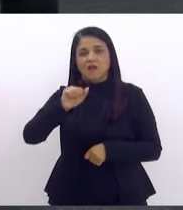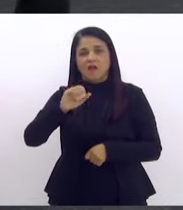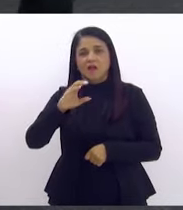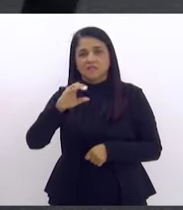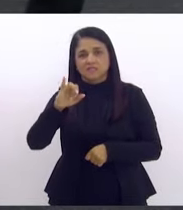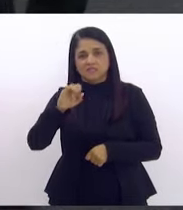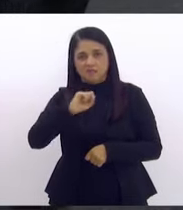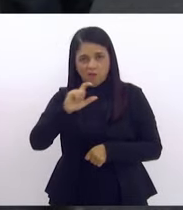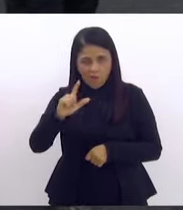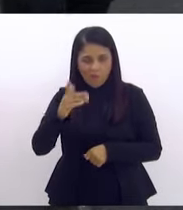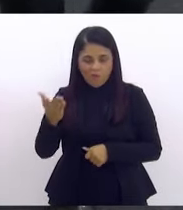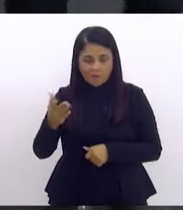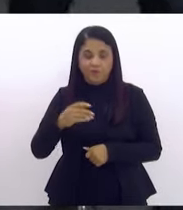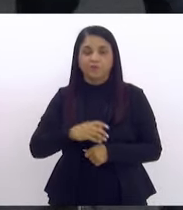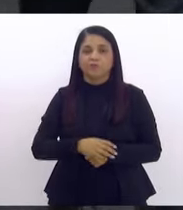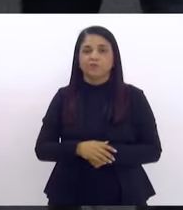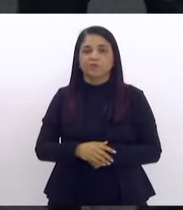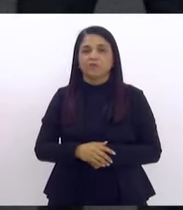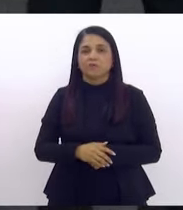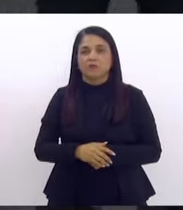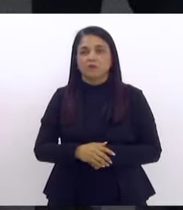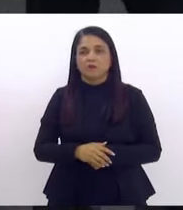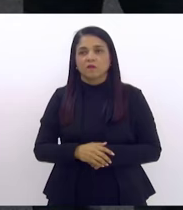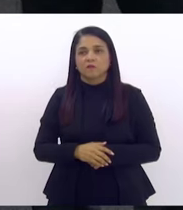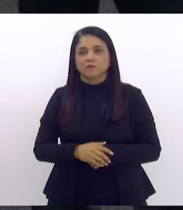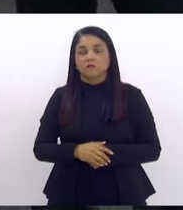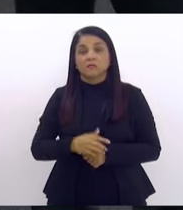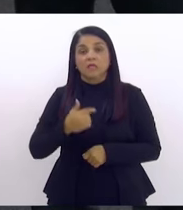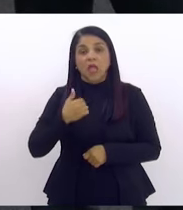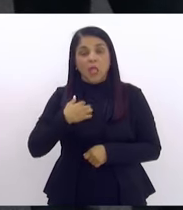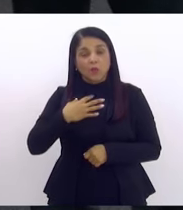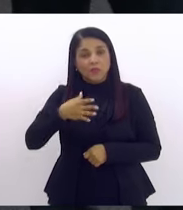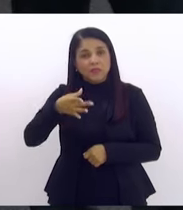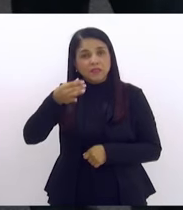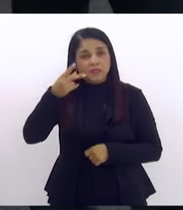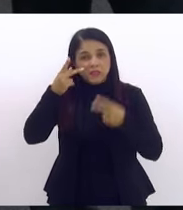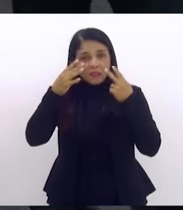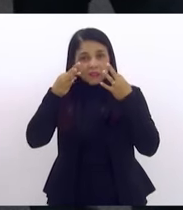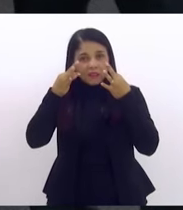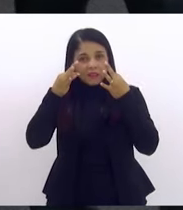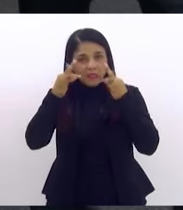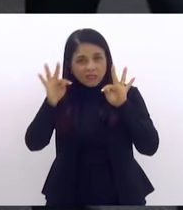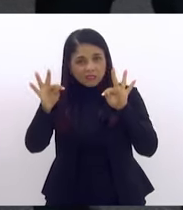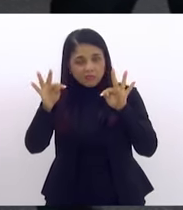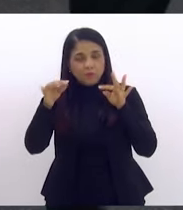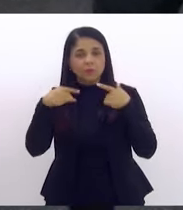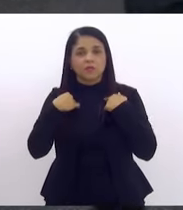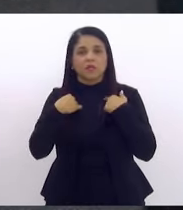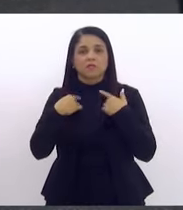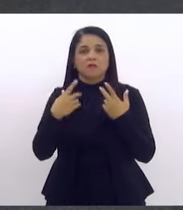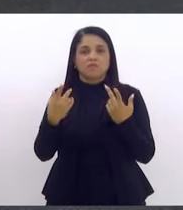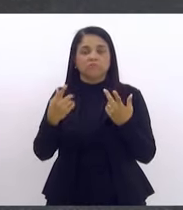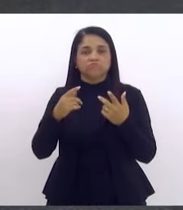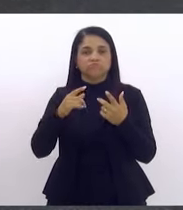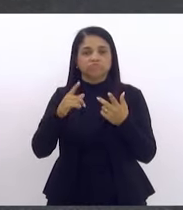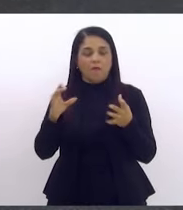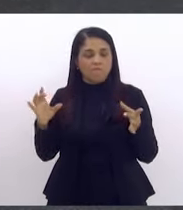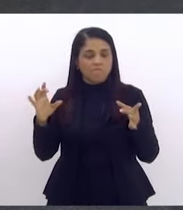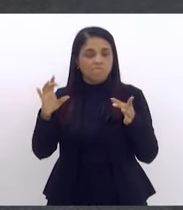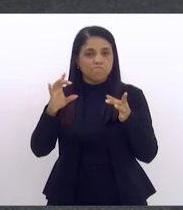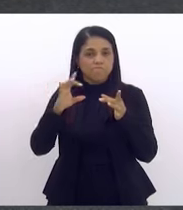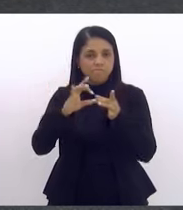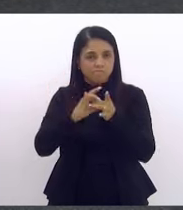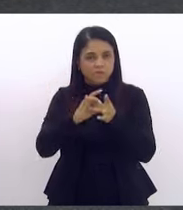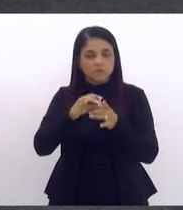Agora, senhor presidente, eu sou testemunha da fusão. Em 15